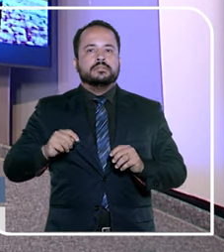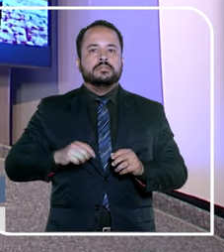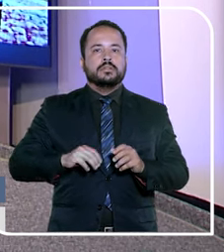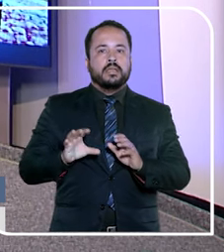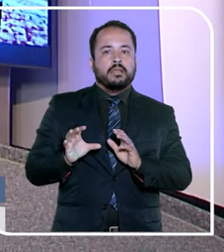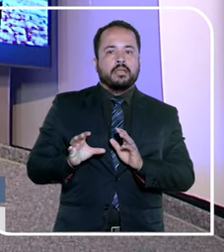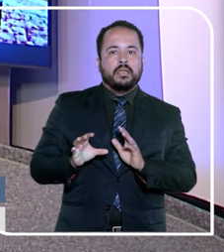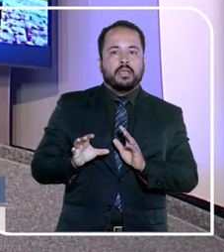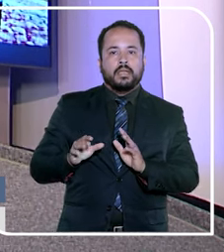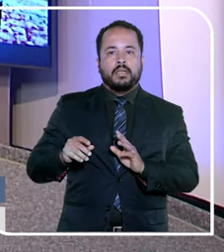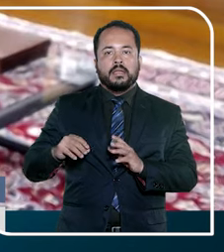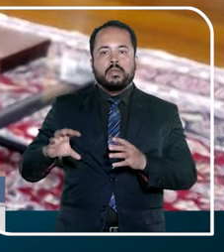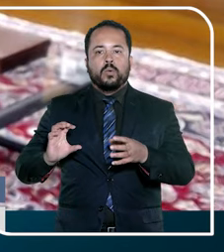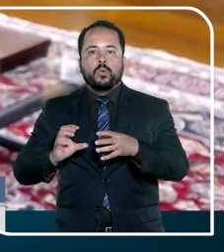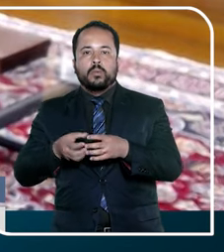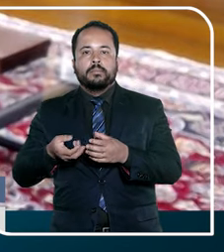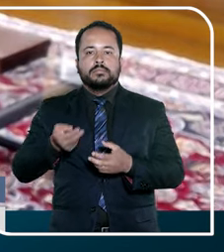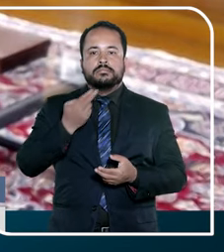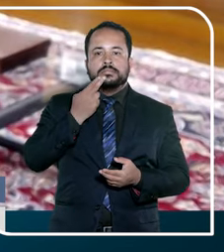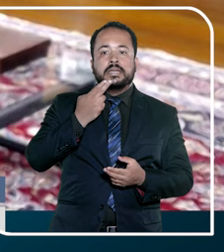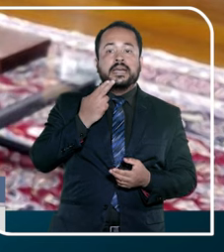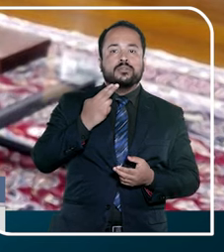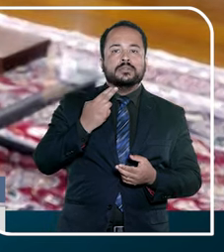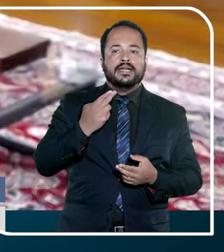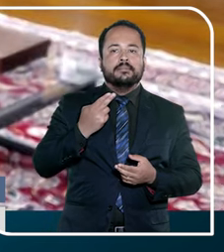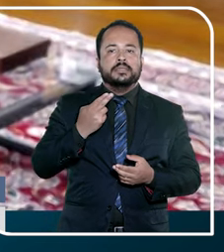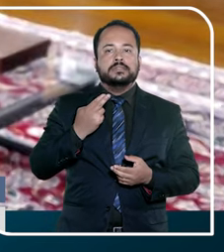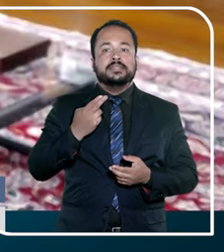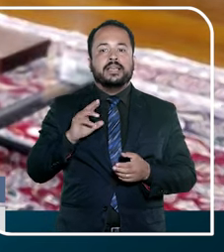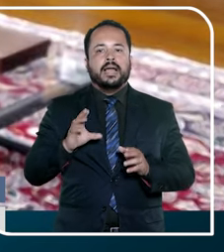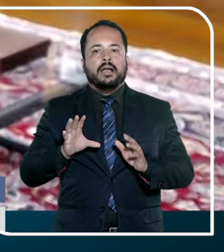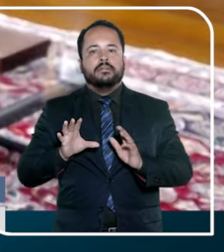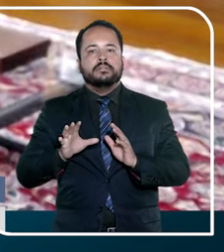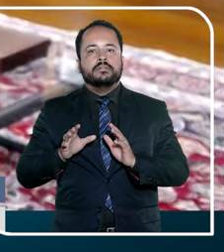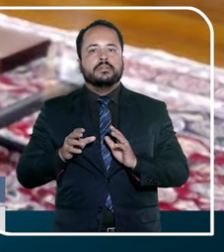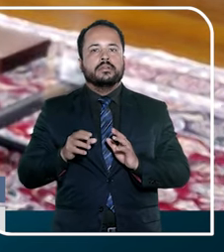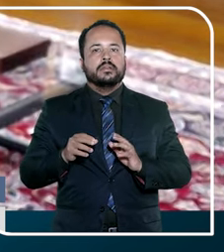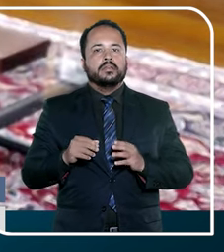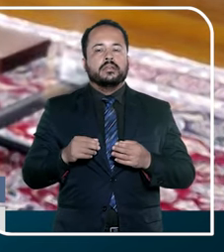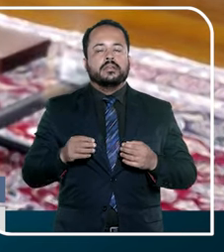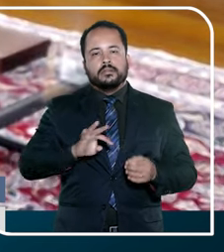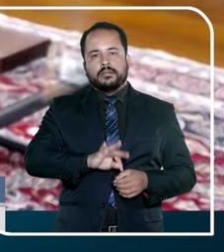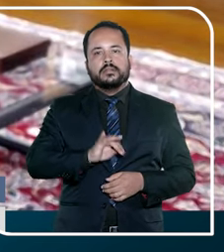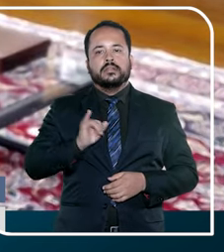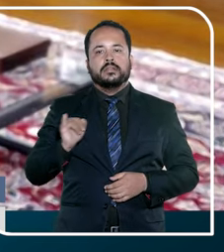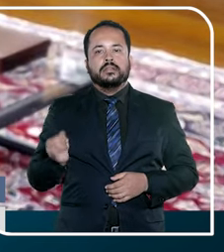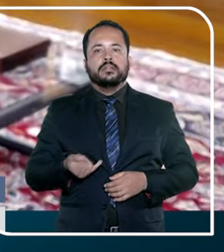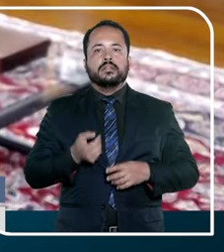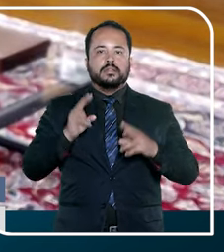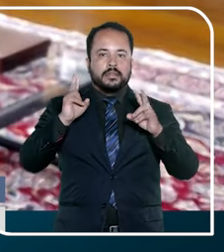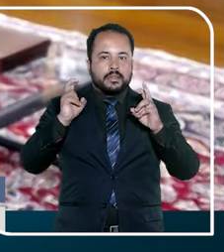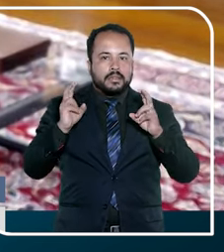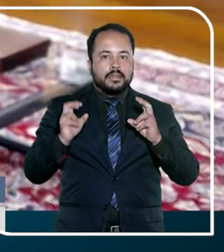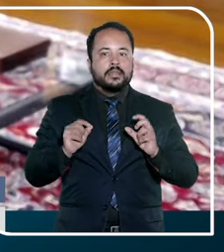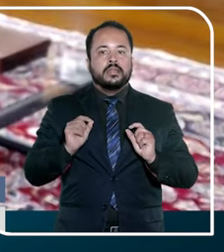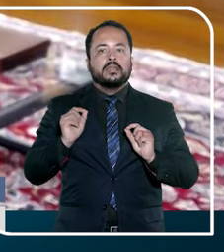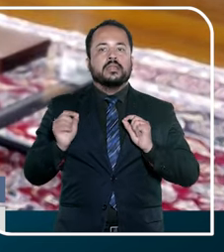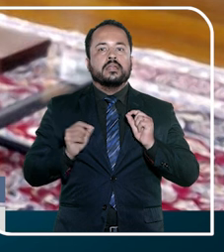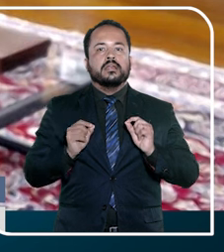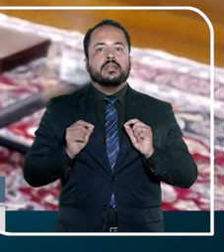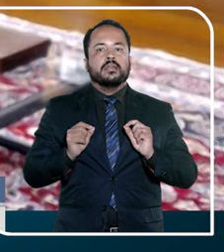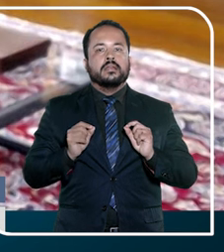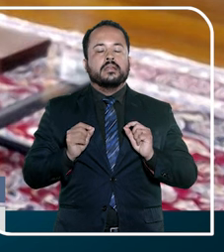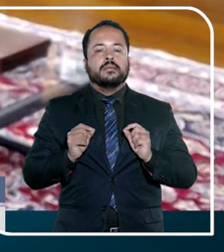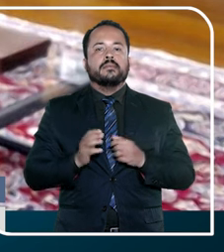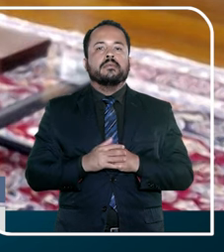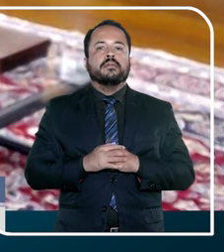pelo STJ é esse é um tema que tem eh digamos assim nos ocupado muito